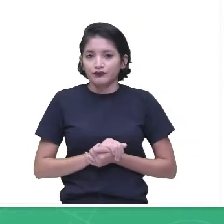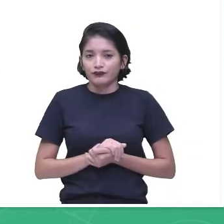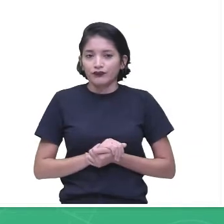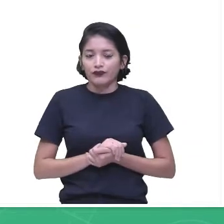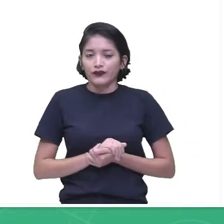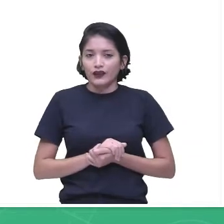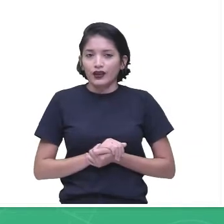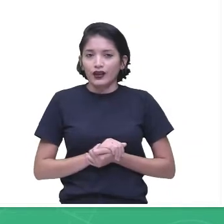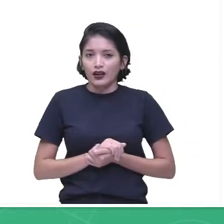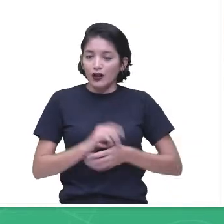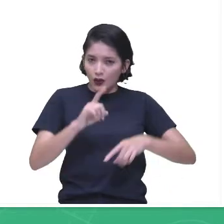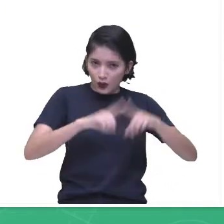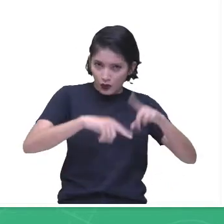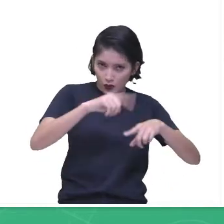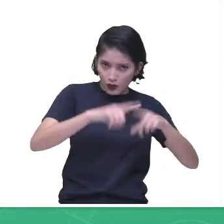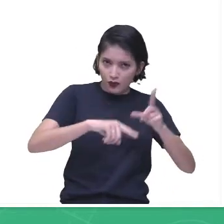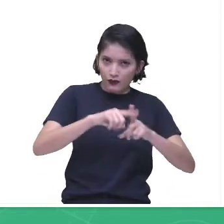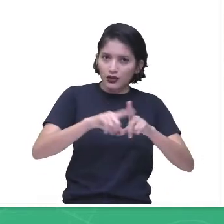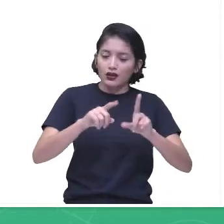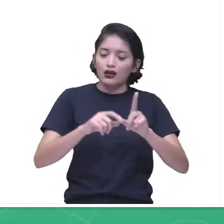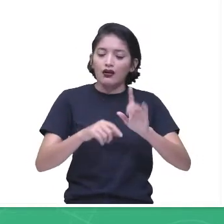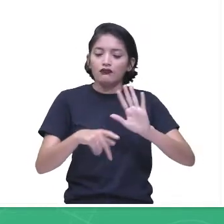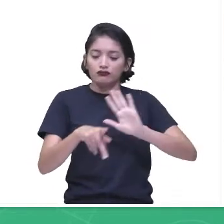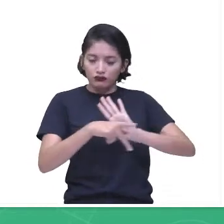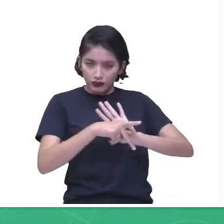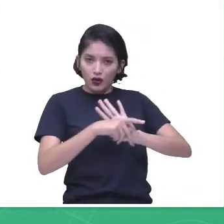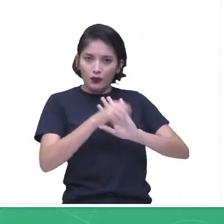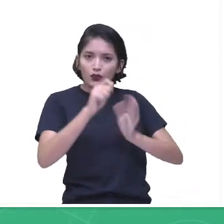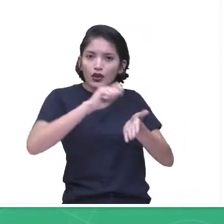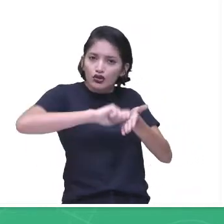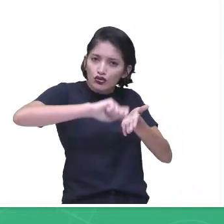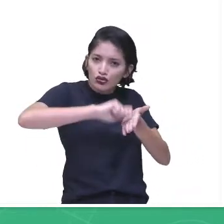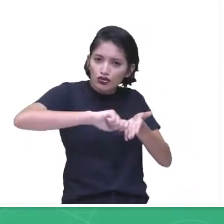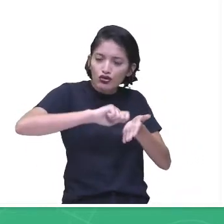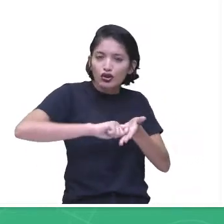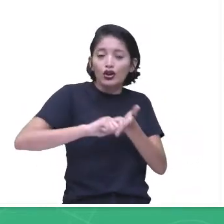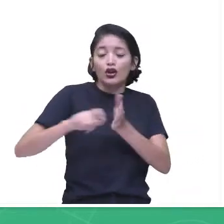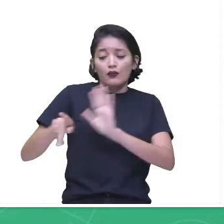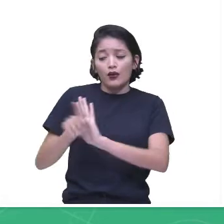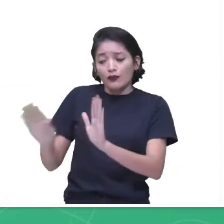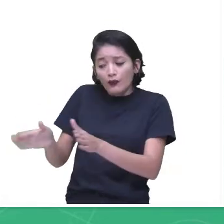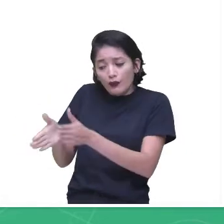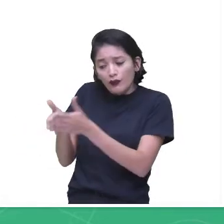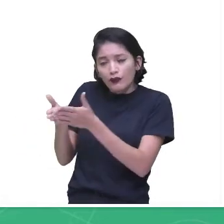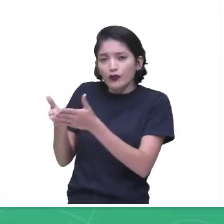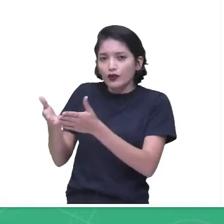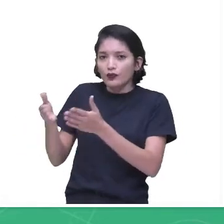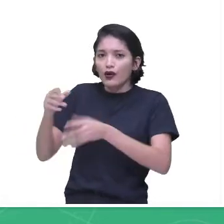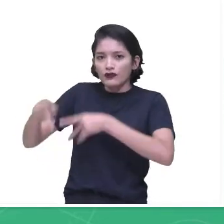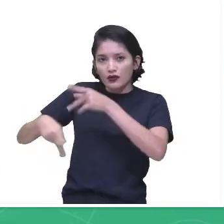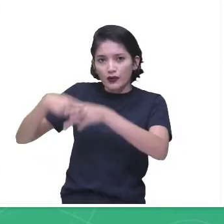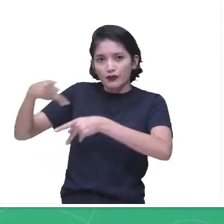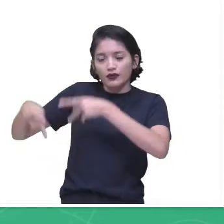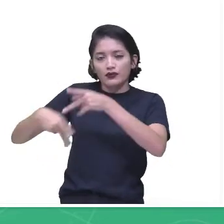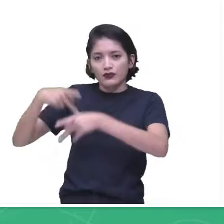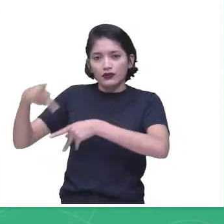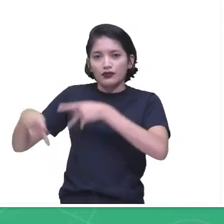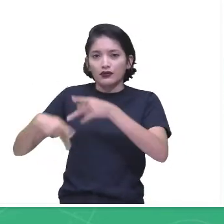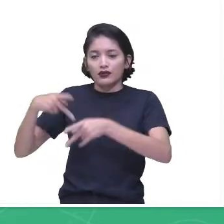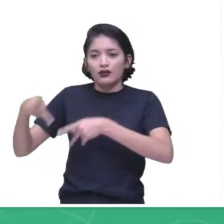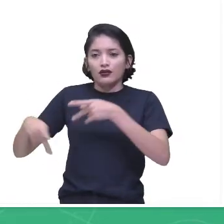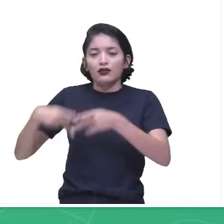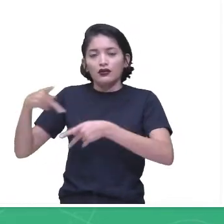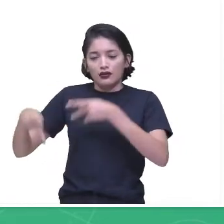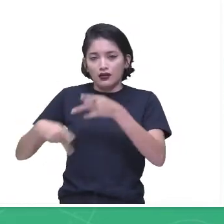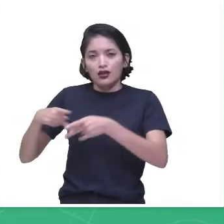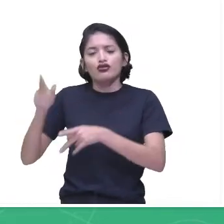cerâmica direitos que ele reservava aos povos que ele conquistava, né? Então, ele tinha essa visão